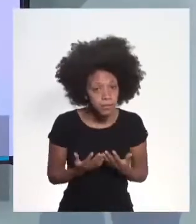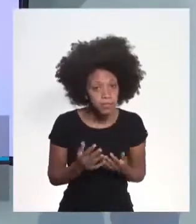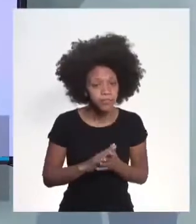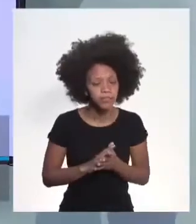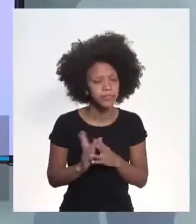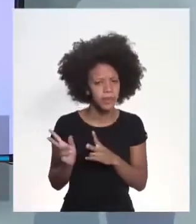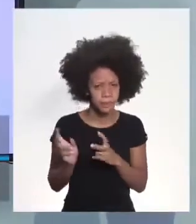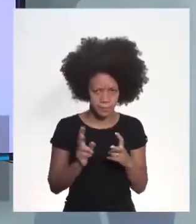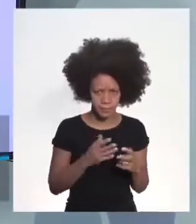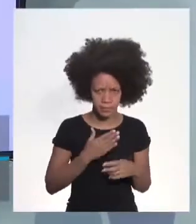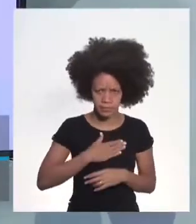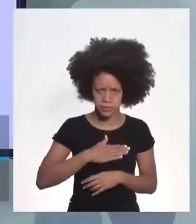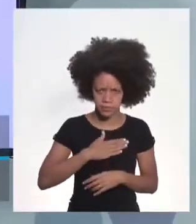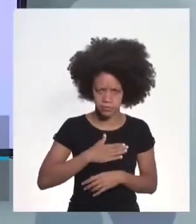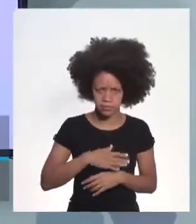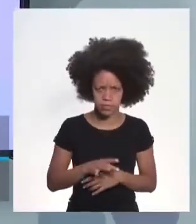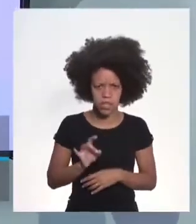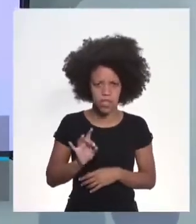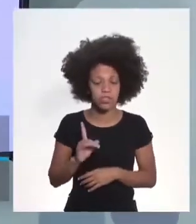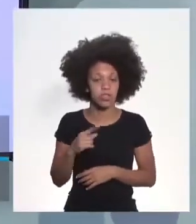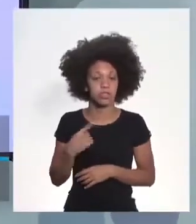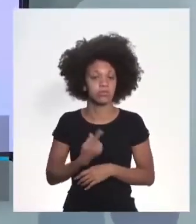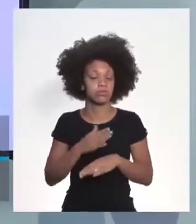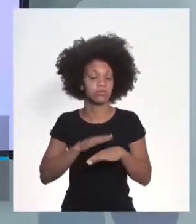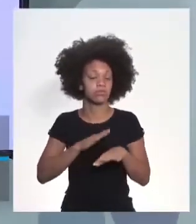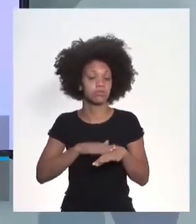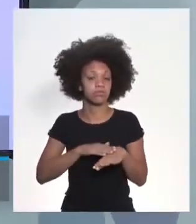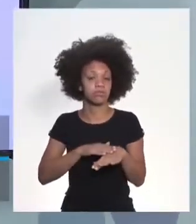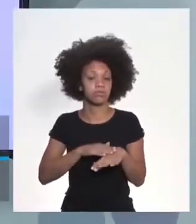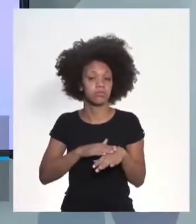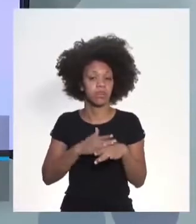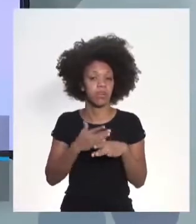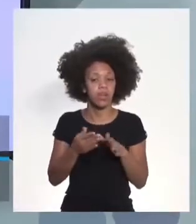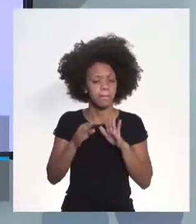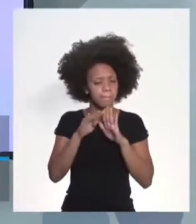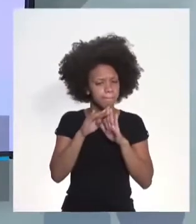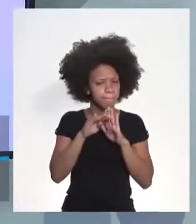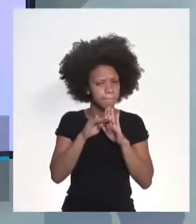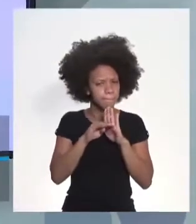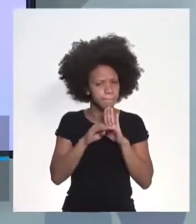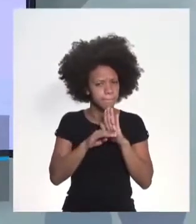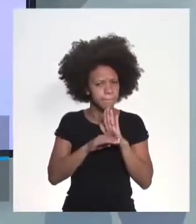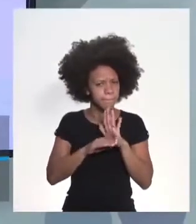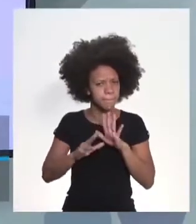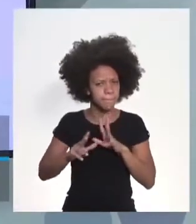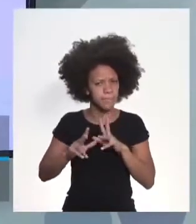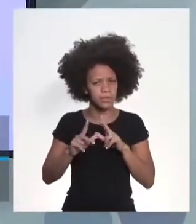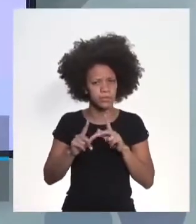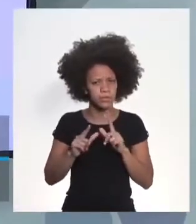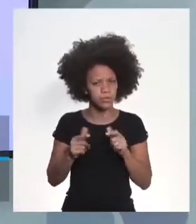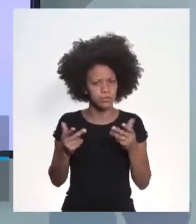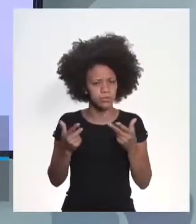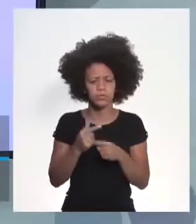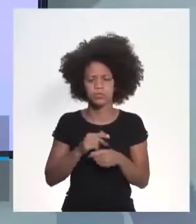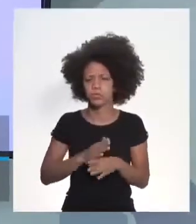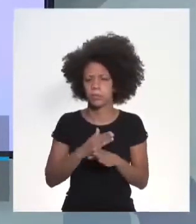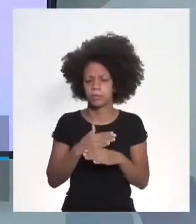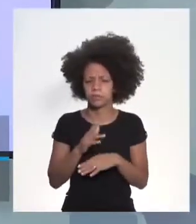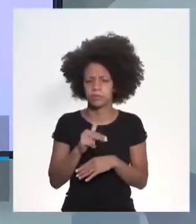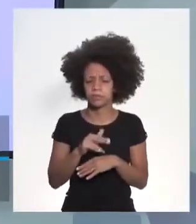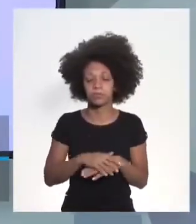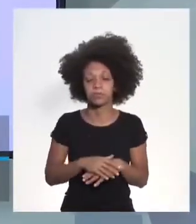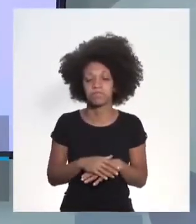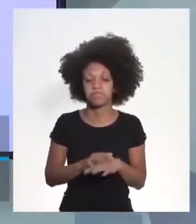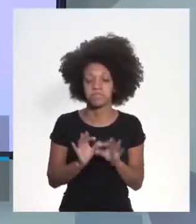né pessoal percebendo que é muito tranquilo basta que a gente faça aí né as coisas tudo em ordem tudo bonitinho que você não vai se perder nunca